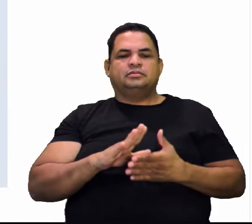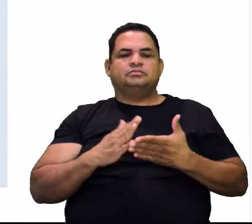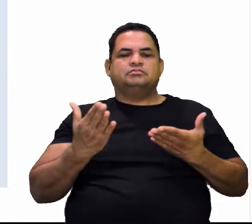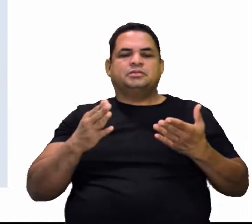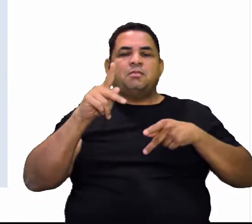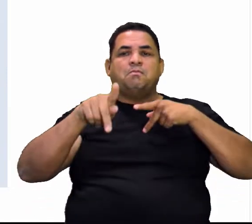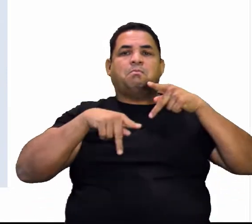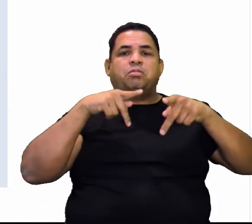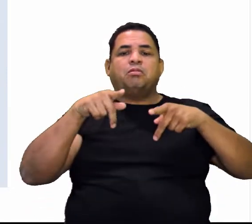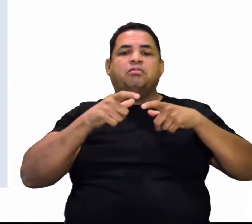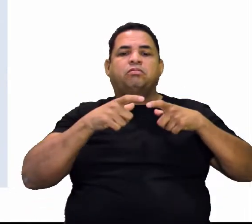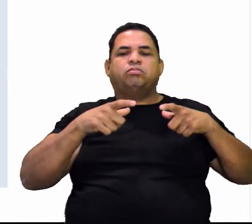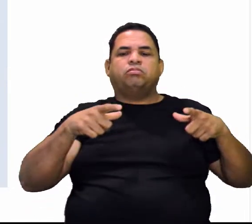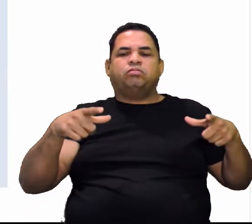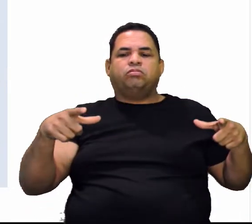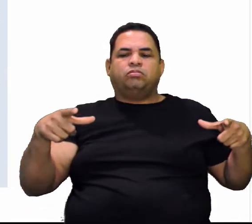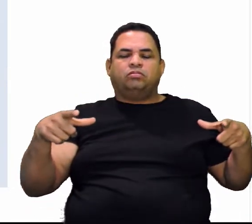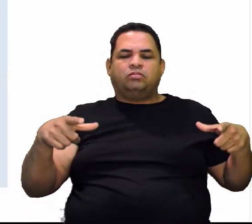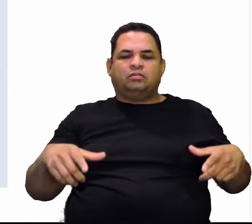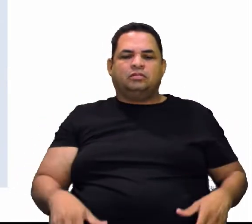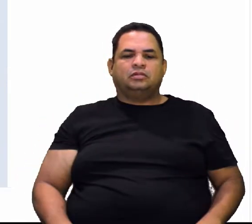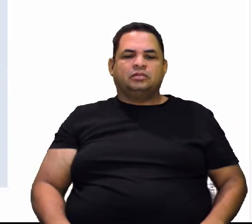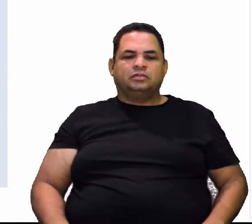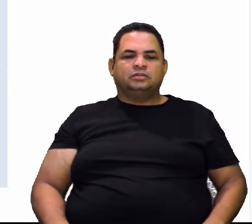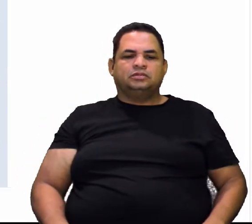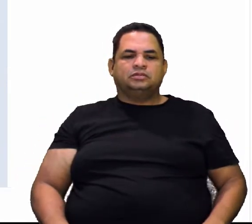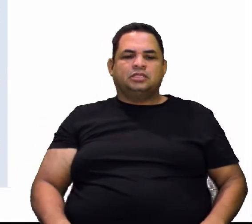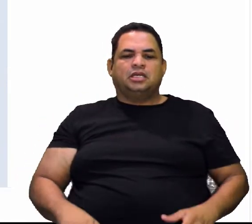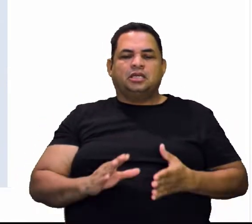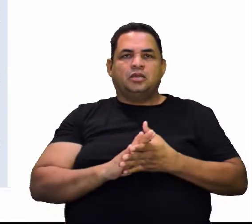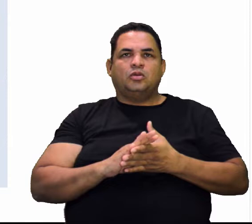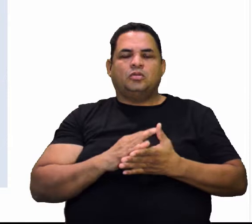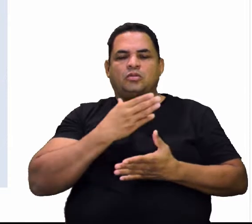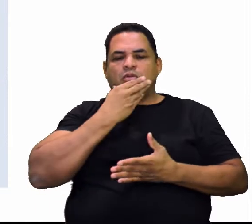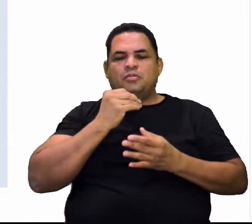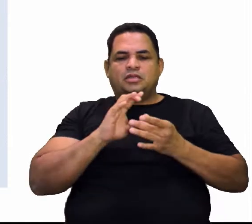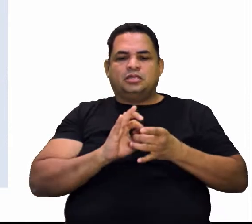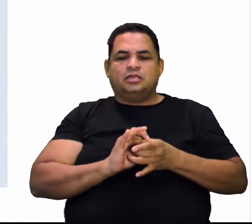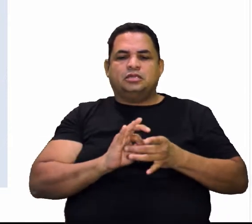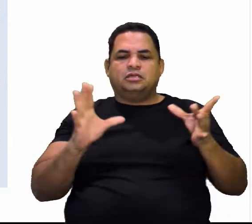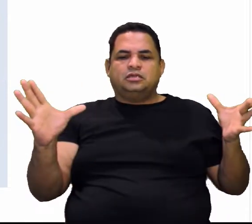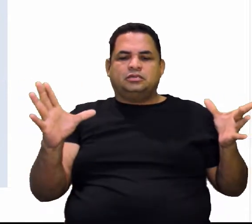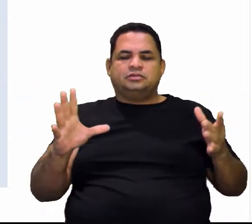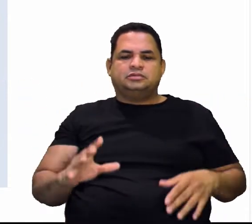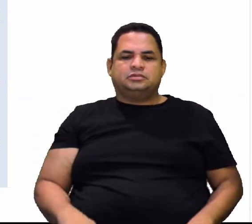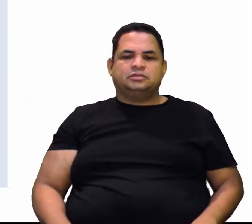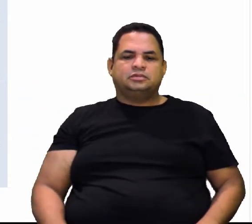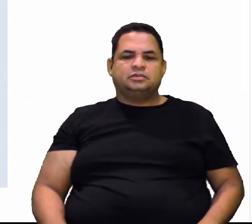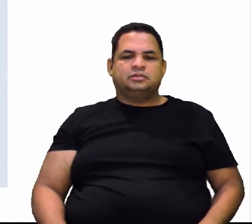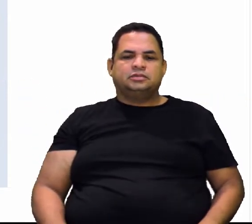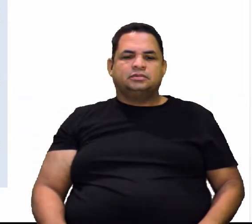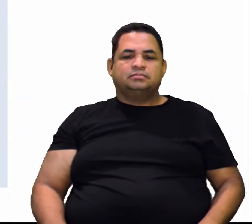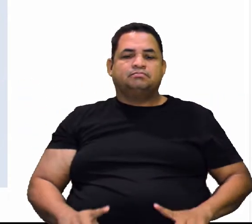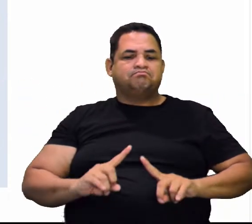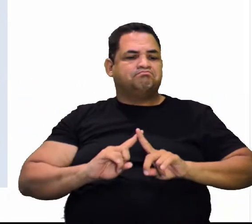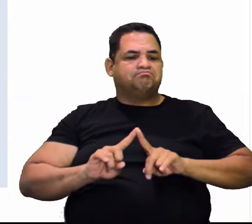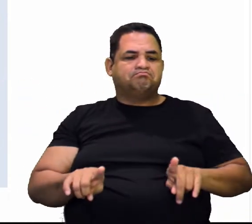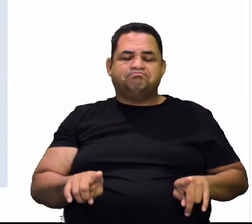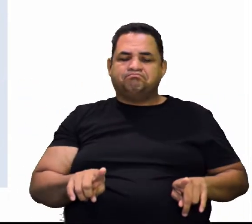grande povão. Eram homens livres. Eles eram livres, eles não eram escravos.